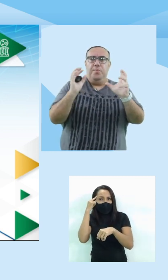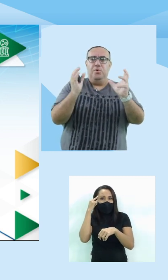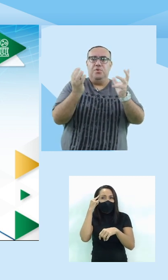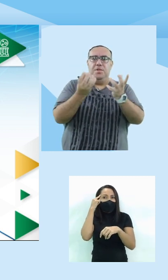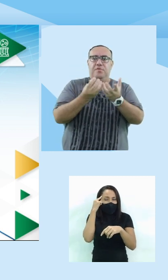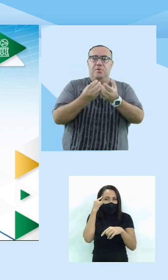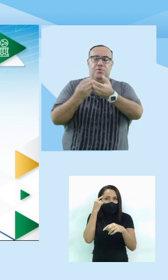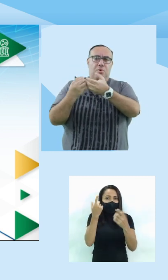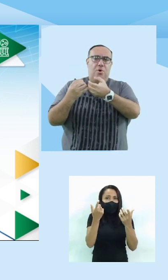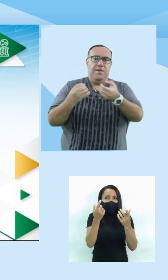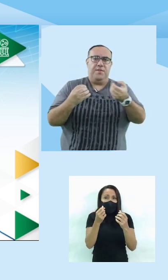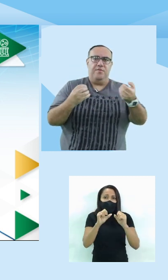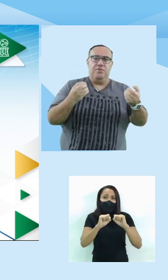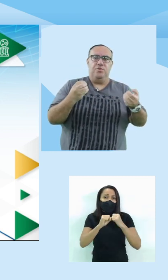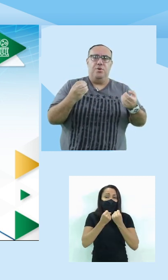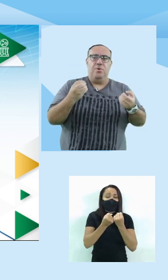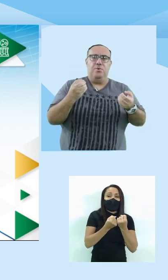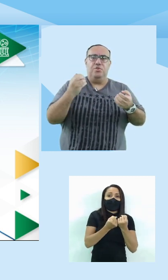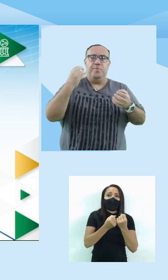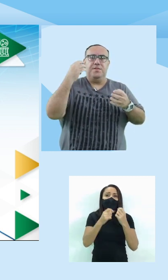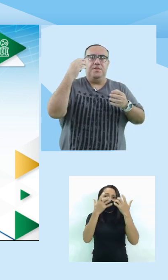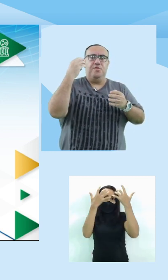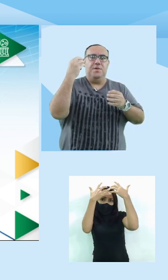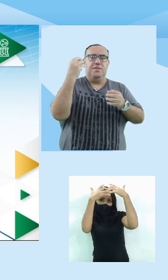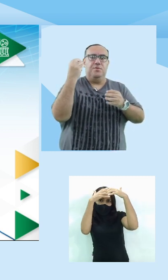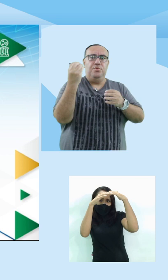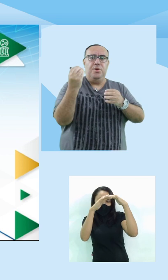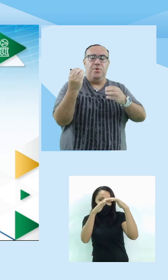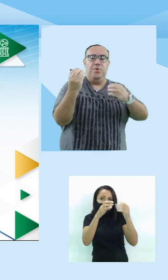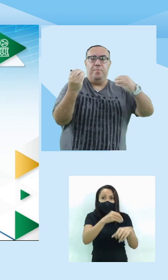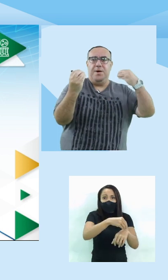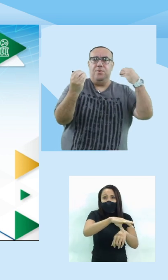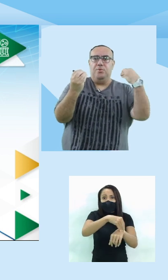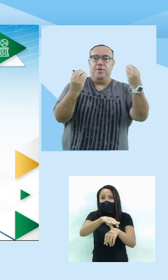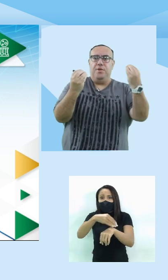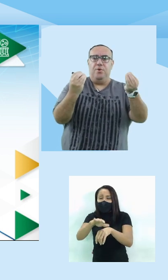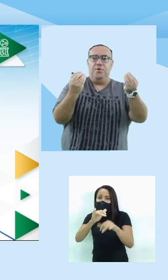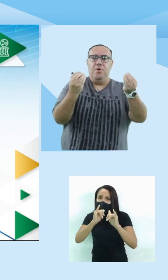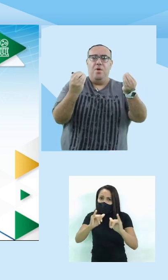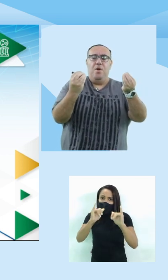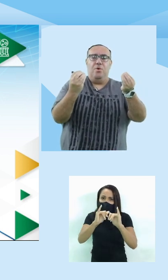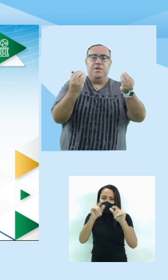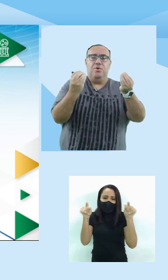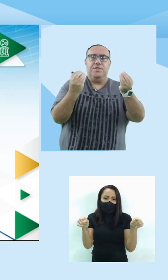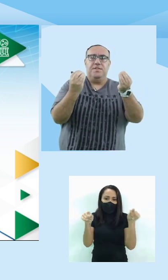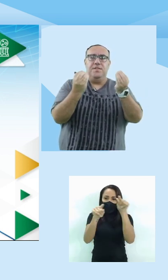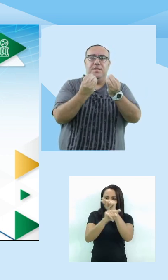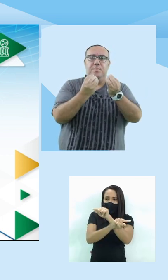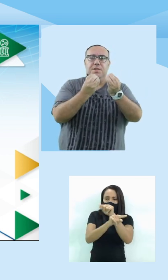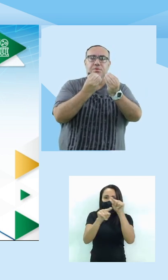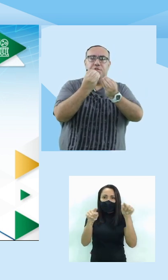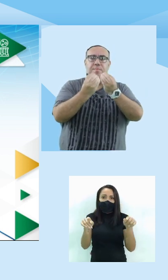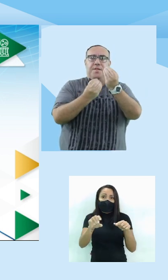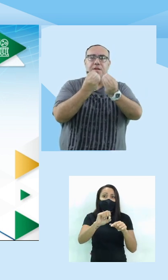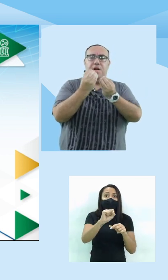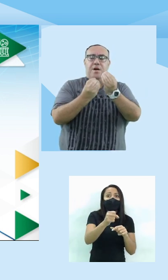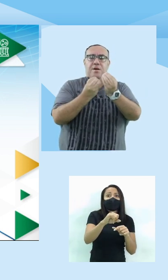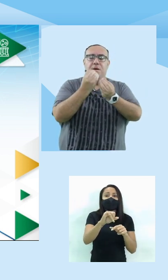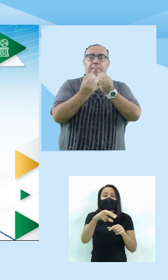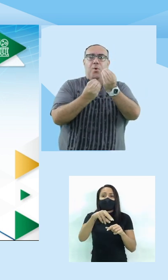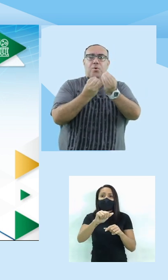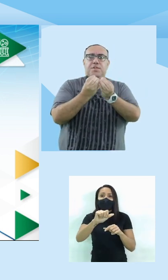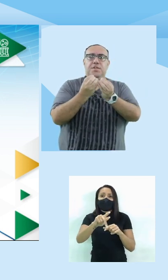O impulso nervoso corre através dos neurônios, passando informação de um neurônio para o outro neurônio, onde acontece a sinapse, que é justamente